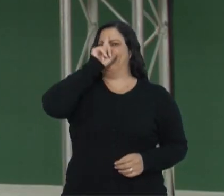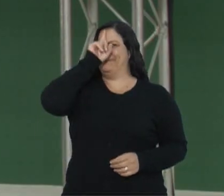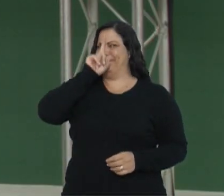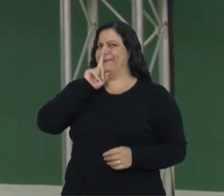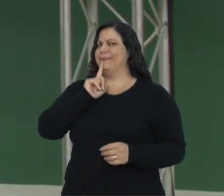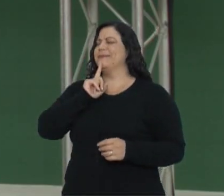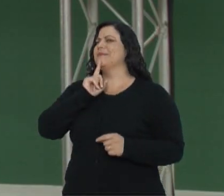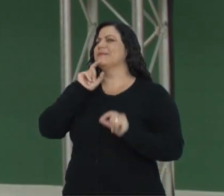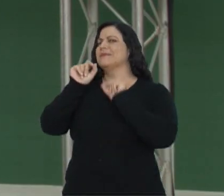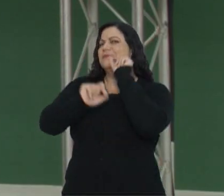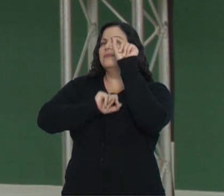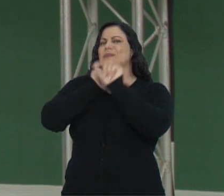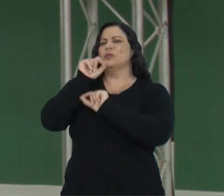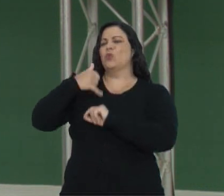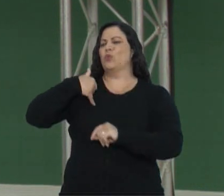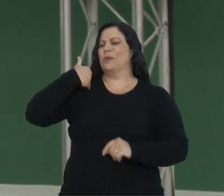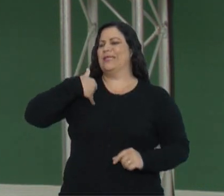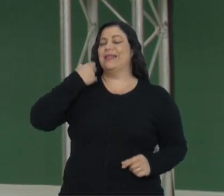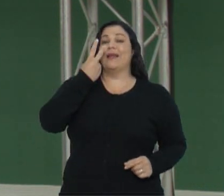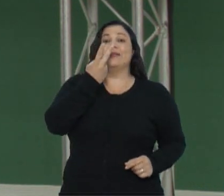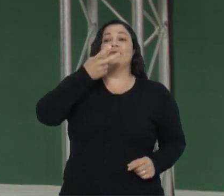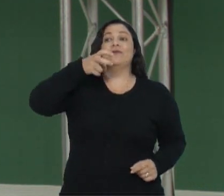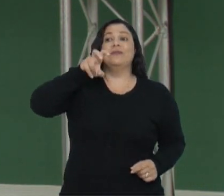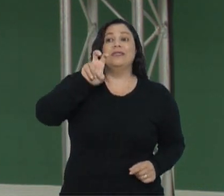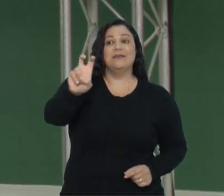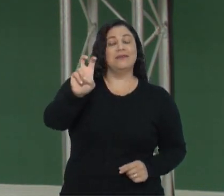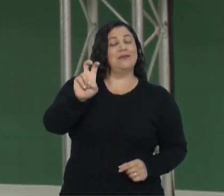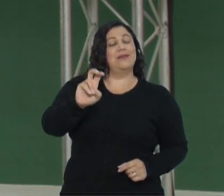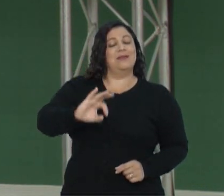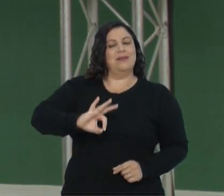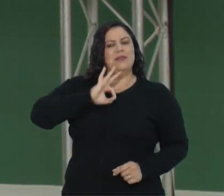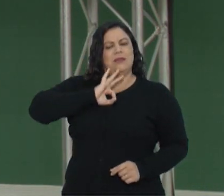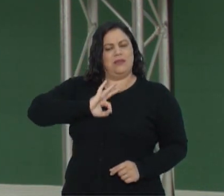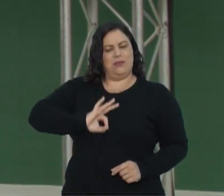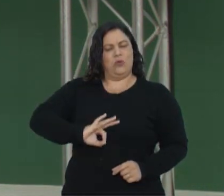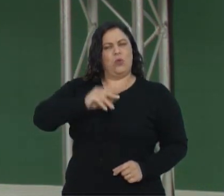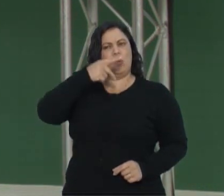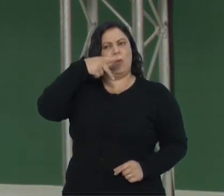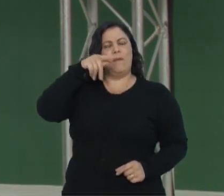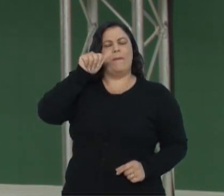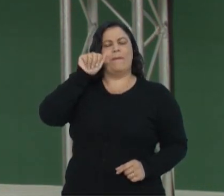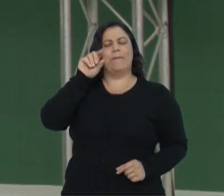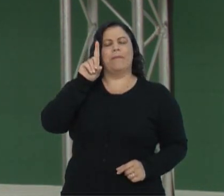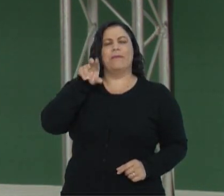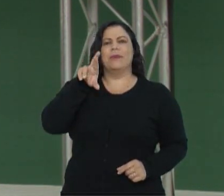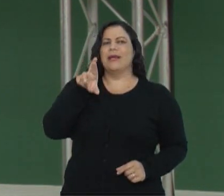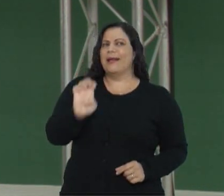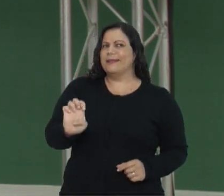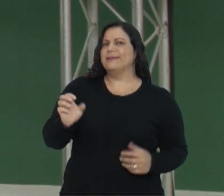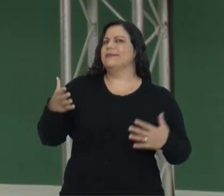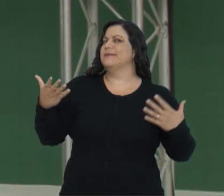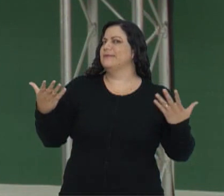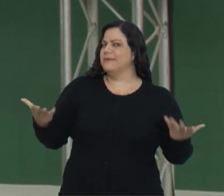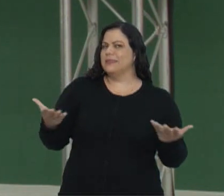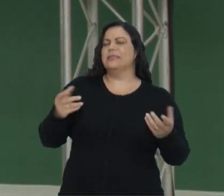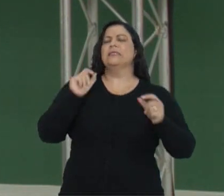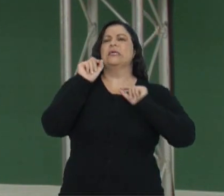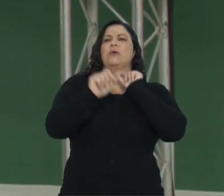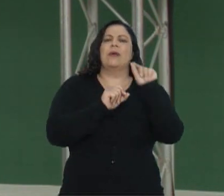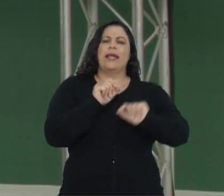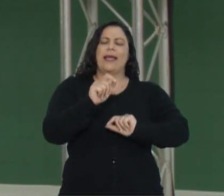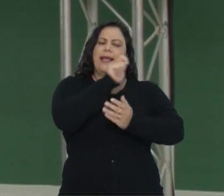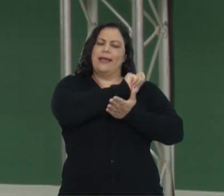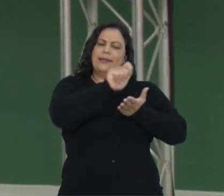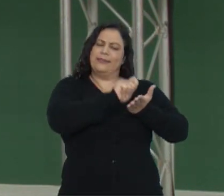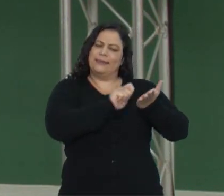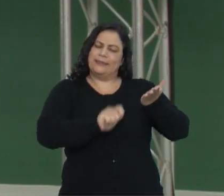padre, se eu não me engano, com 25 anos. Tá? Então, como eu falei que a tendência deles era compor para a igreja, ele era filho